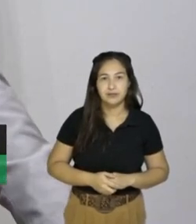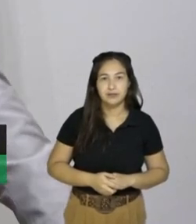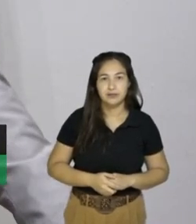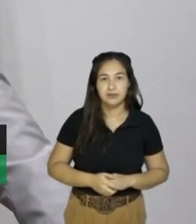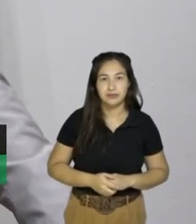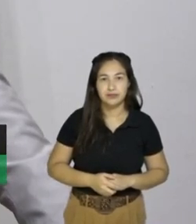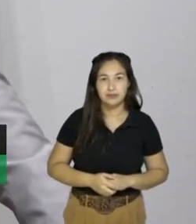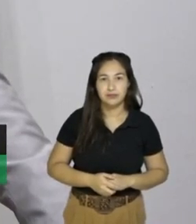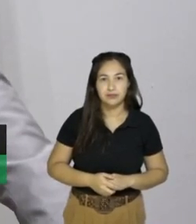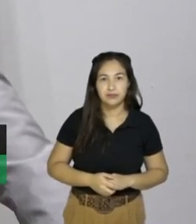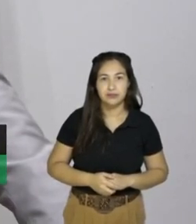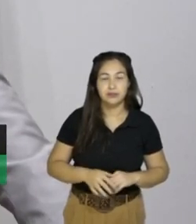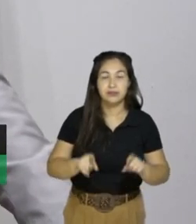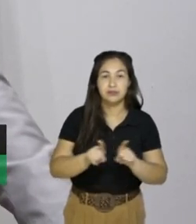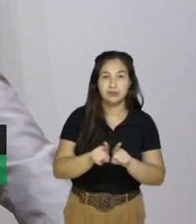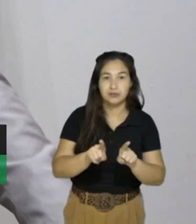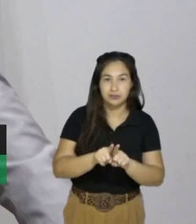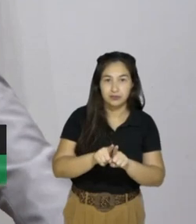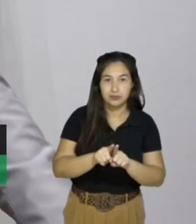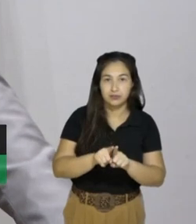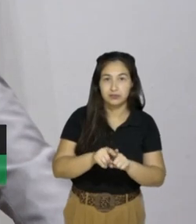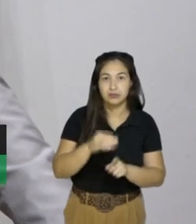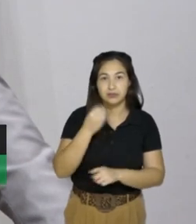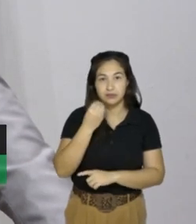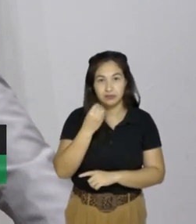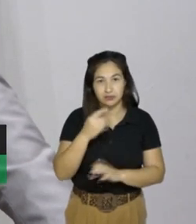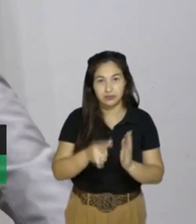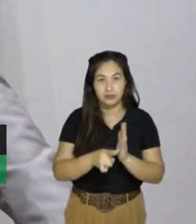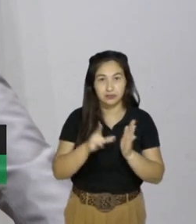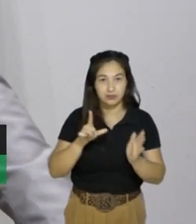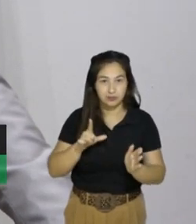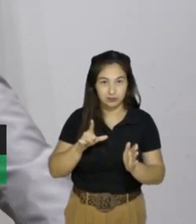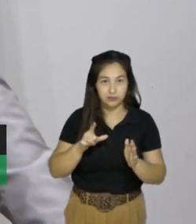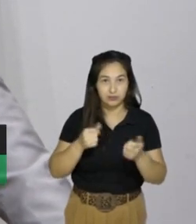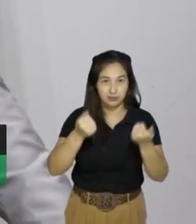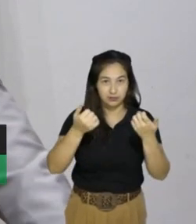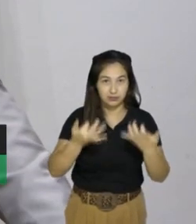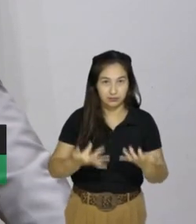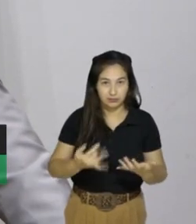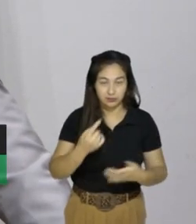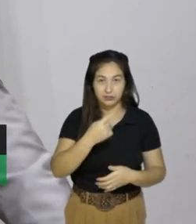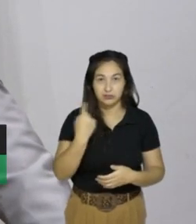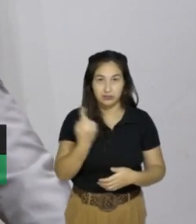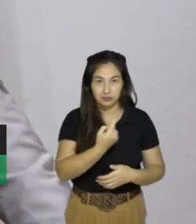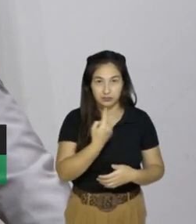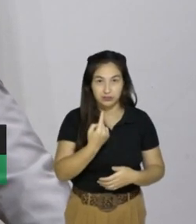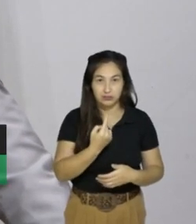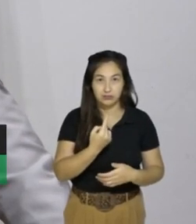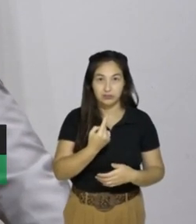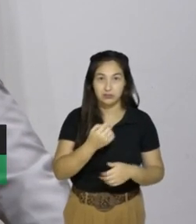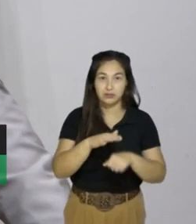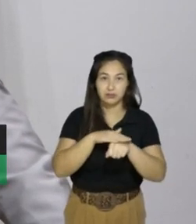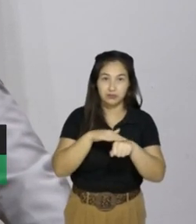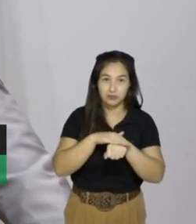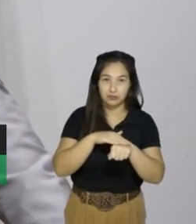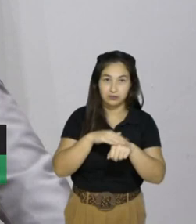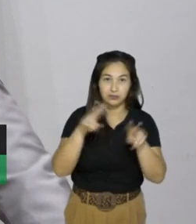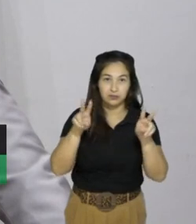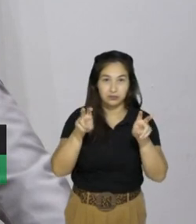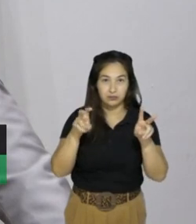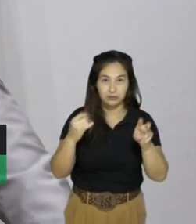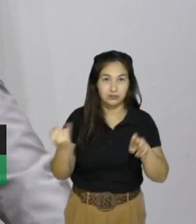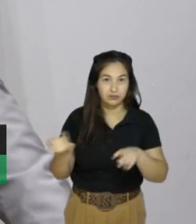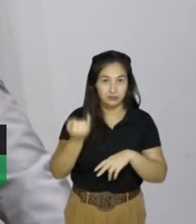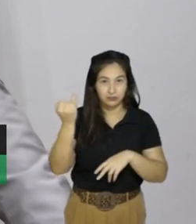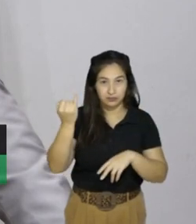posteriormente também quero já de forma antecipada a dizer que nós vamos abordar assuntos importantes aqui durante a